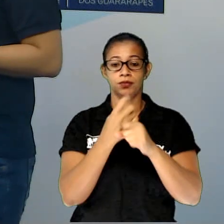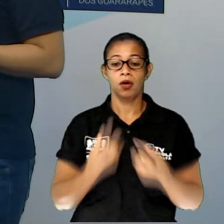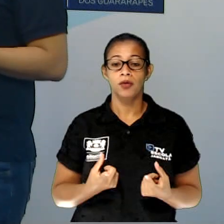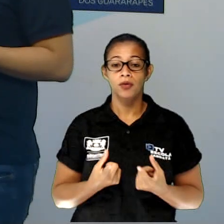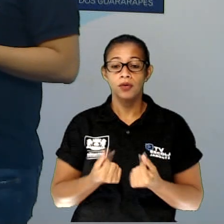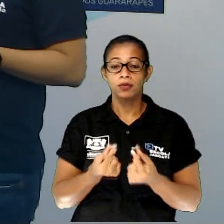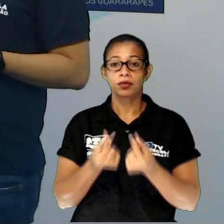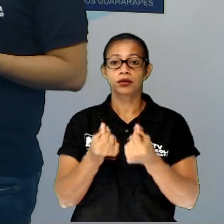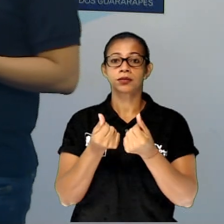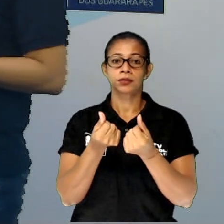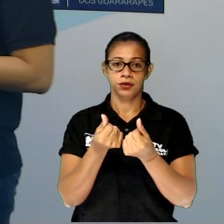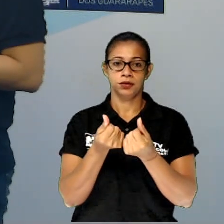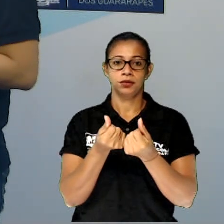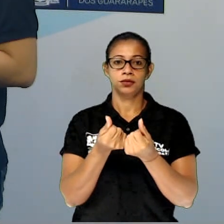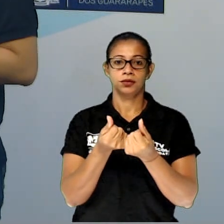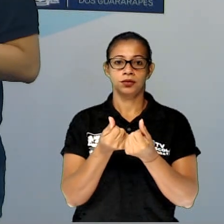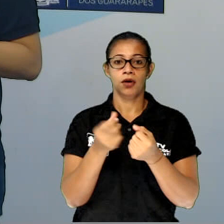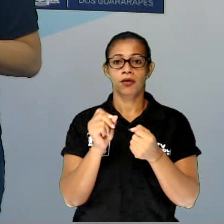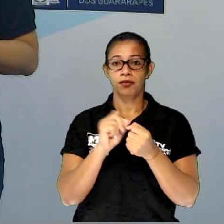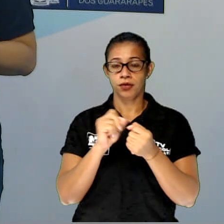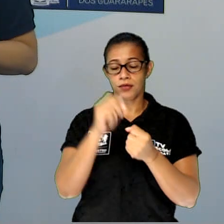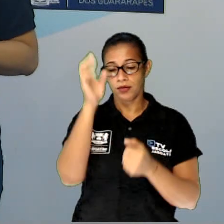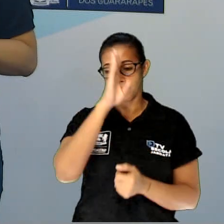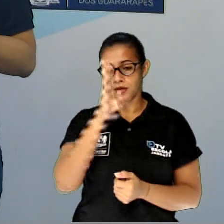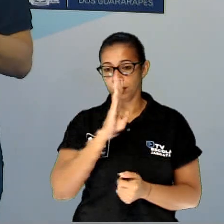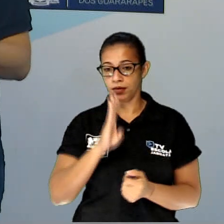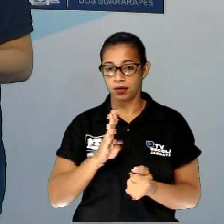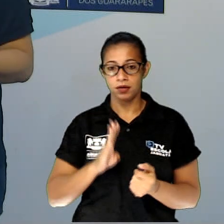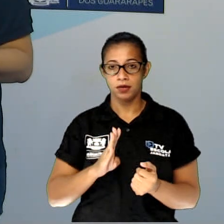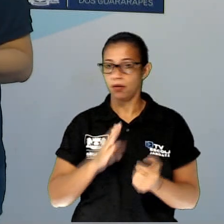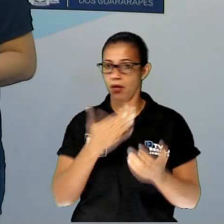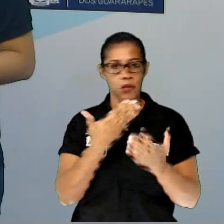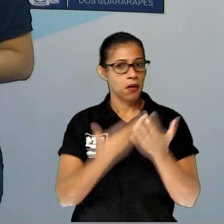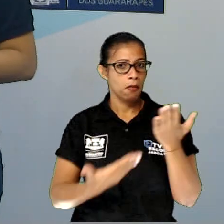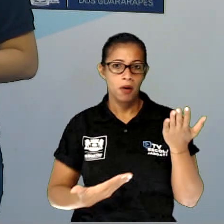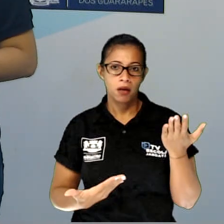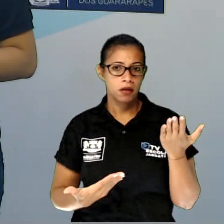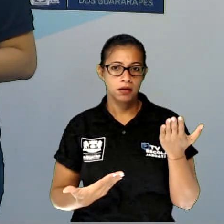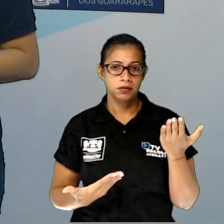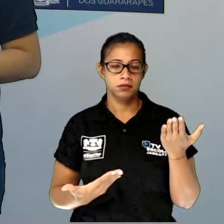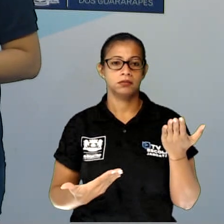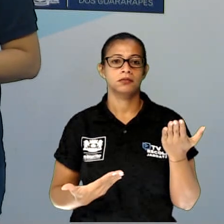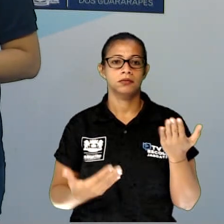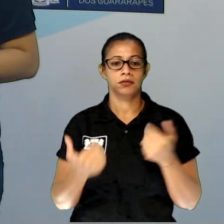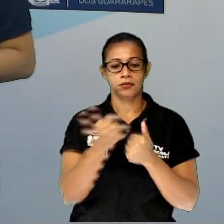obras não endividou o Brasil, deixando uma economia estável para o sucessor de